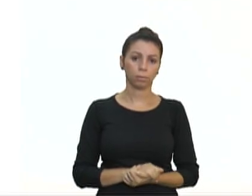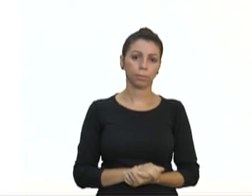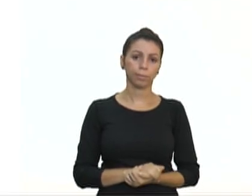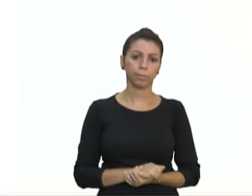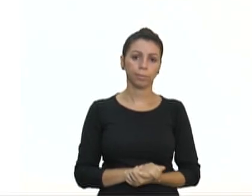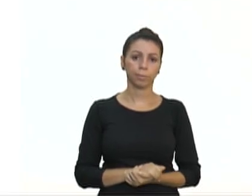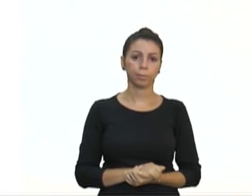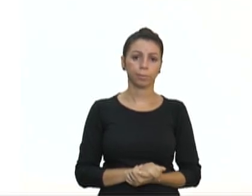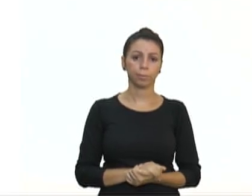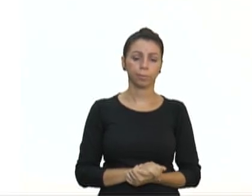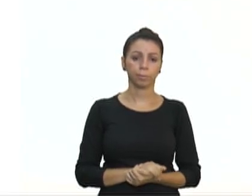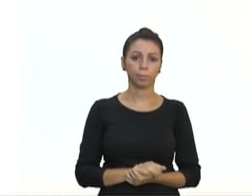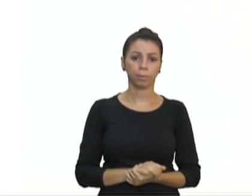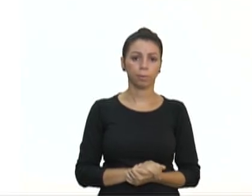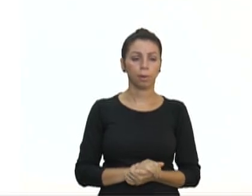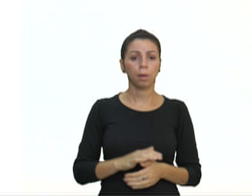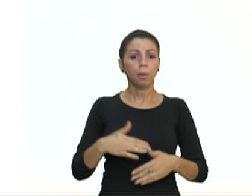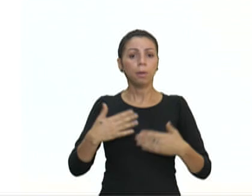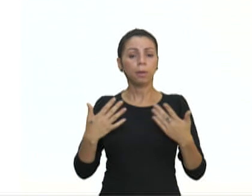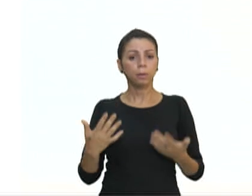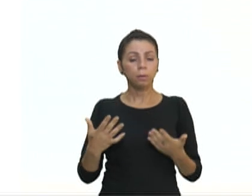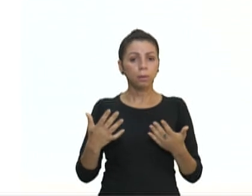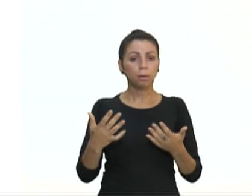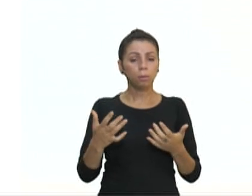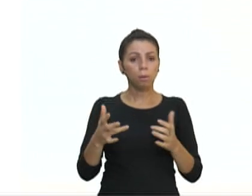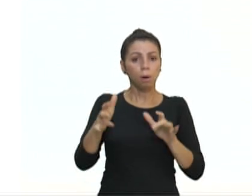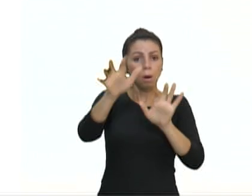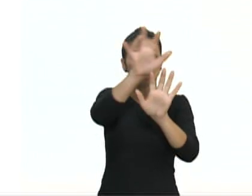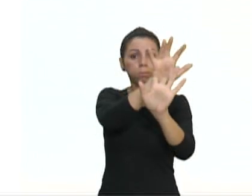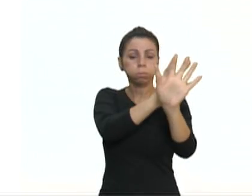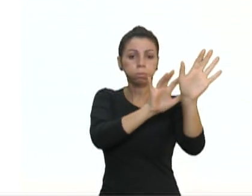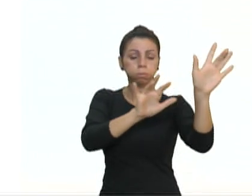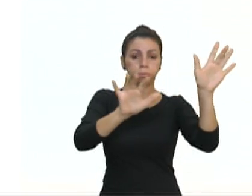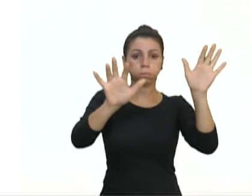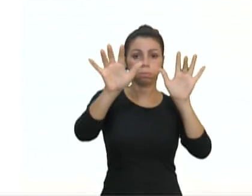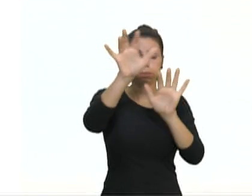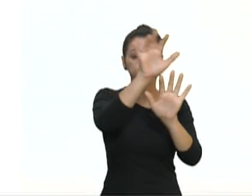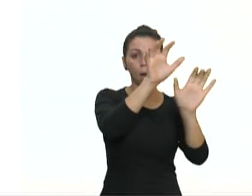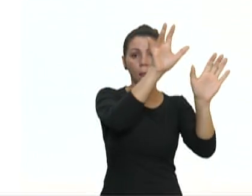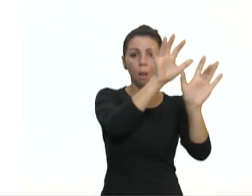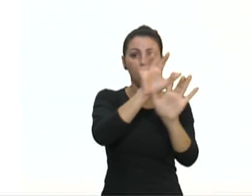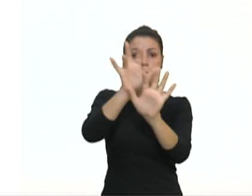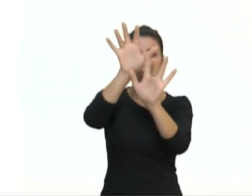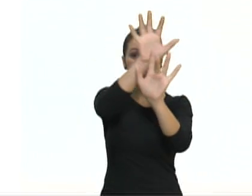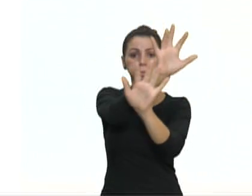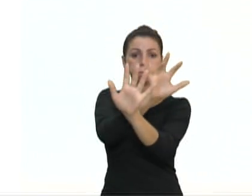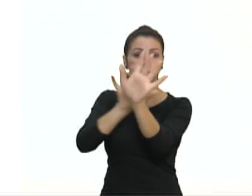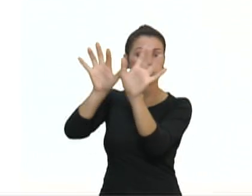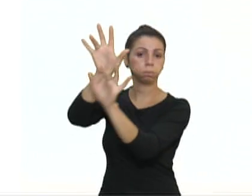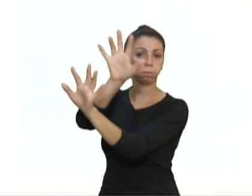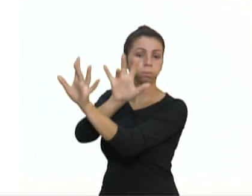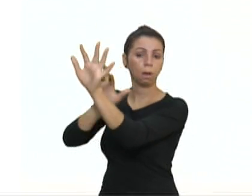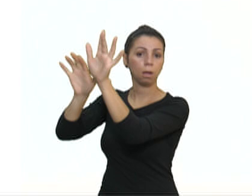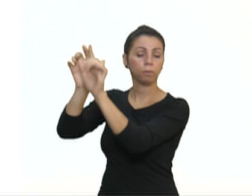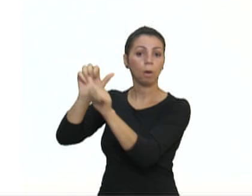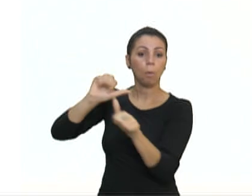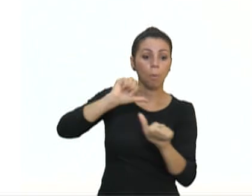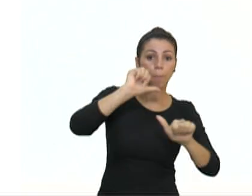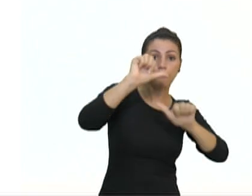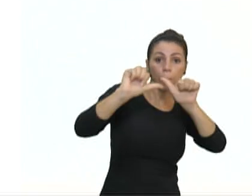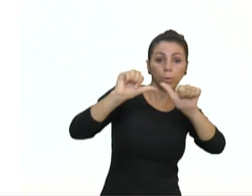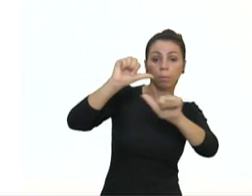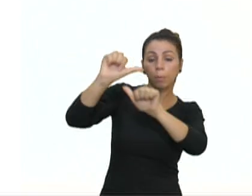Conforme elas passam por determinadas regiões, elas vão se deslocando, elas vão alterando o clima